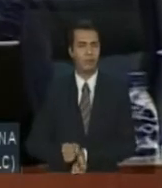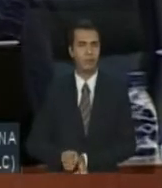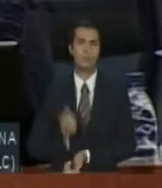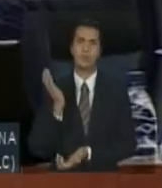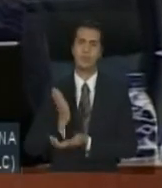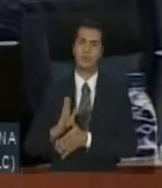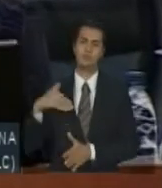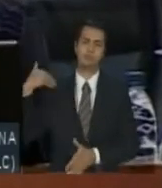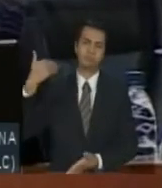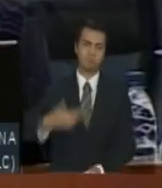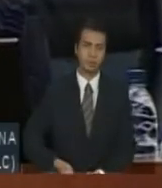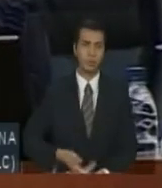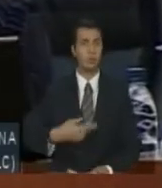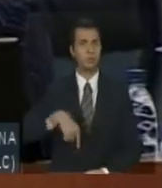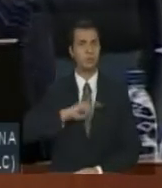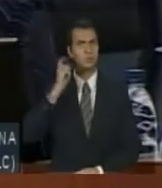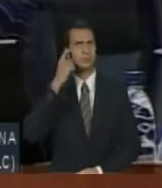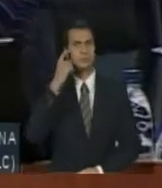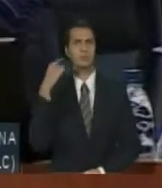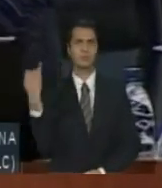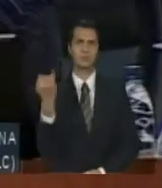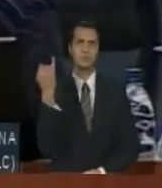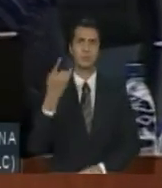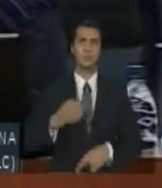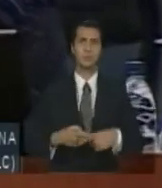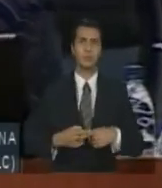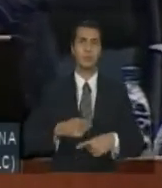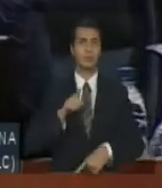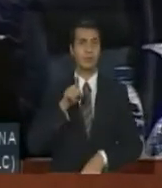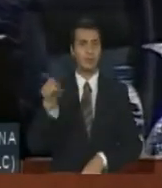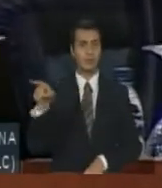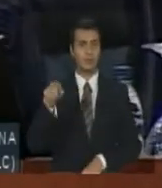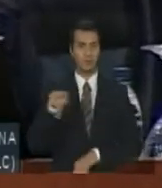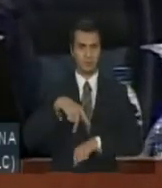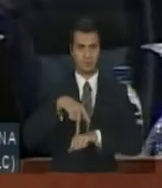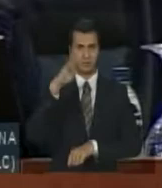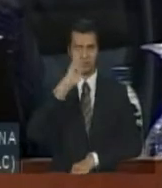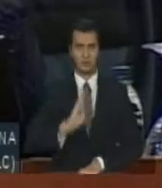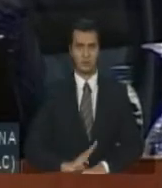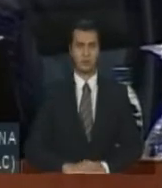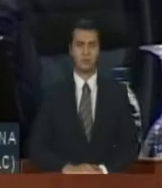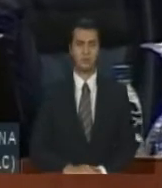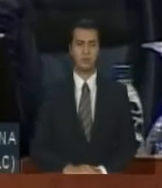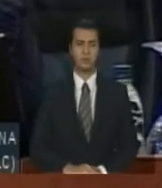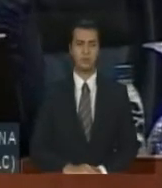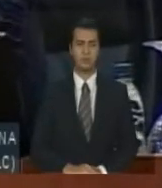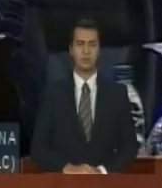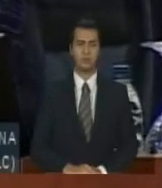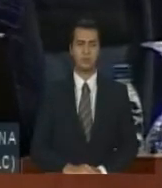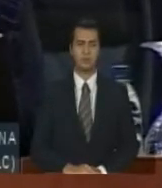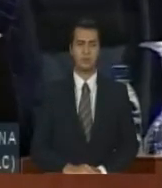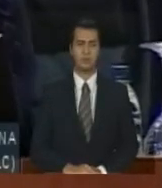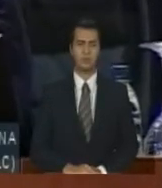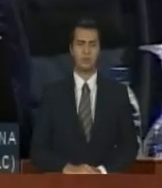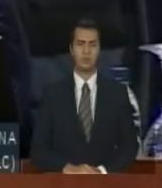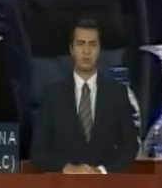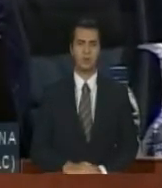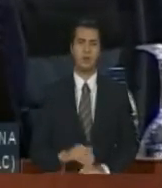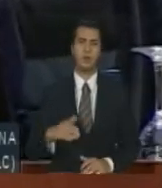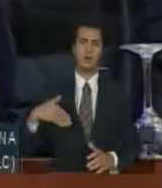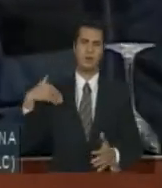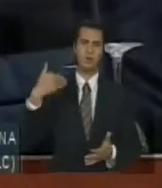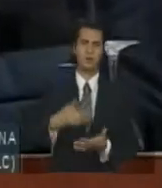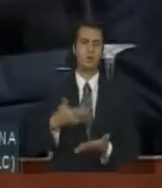porque no Brasil foi longo o caminho para concretizar